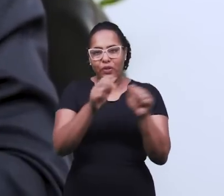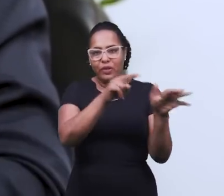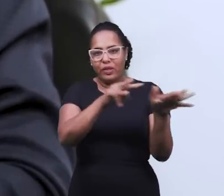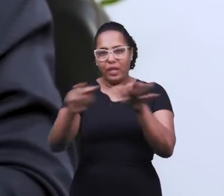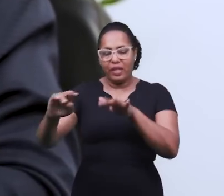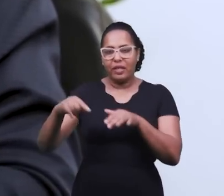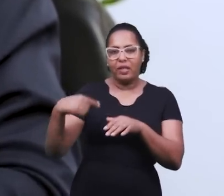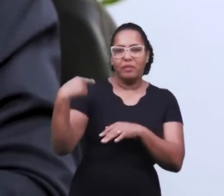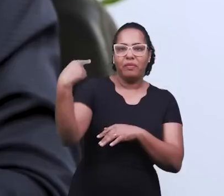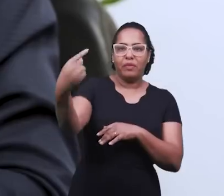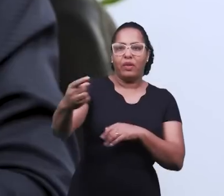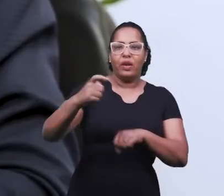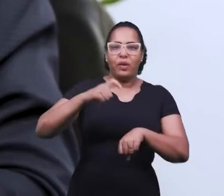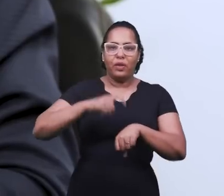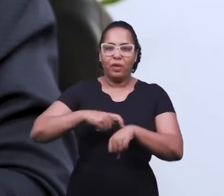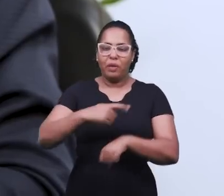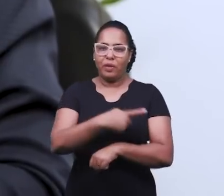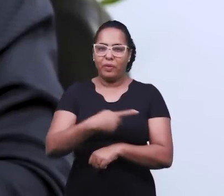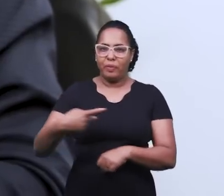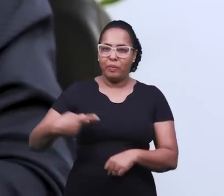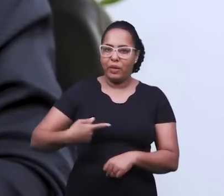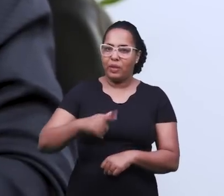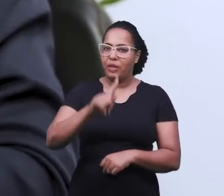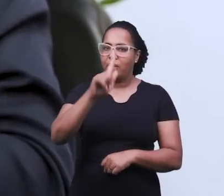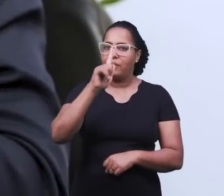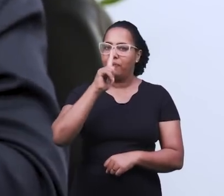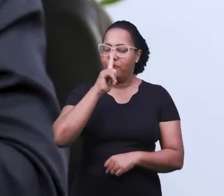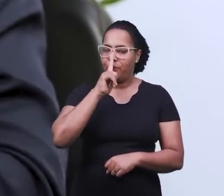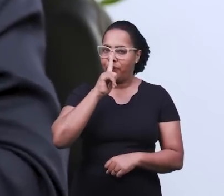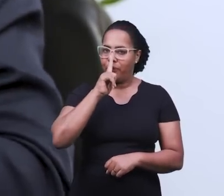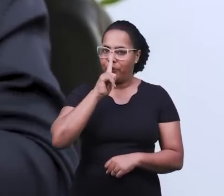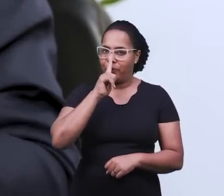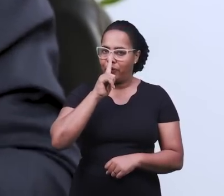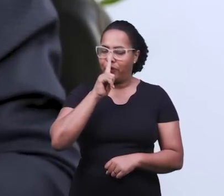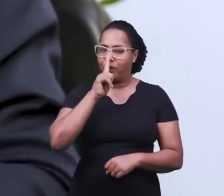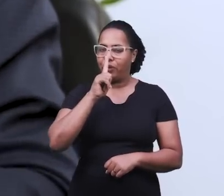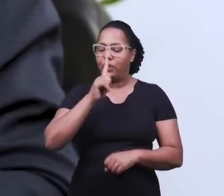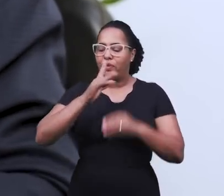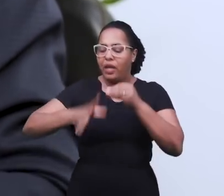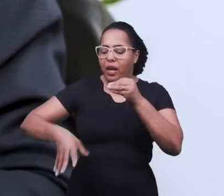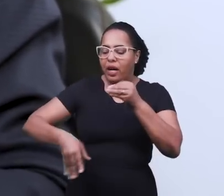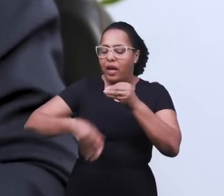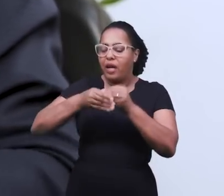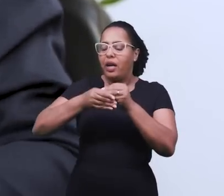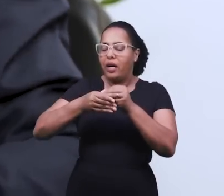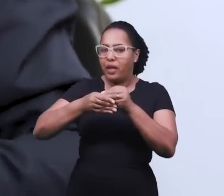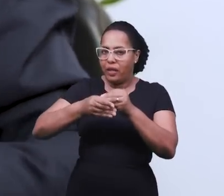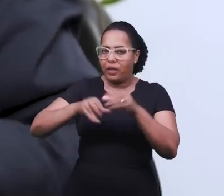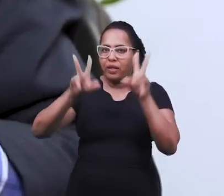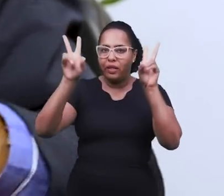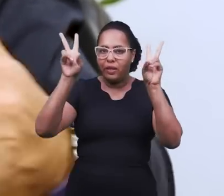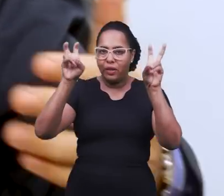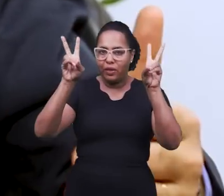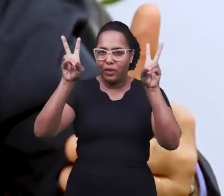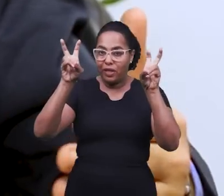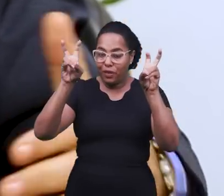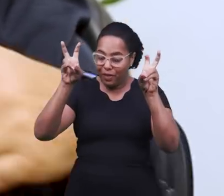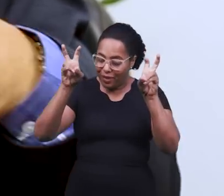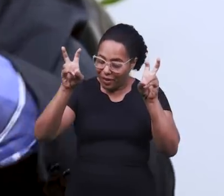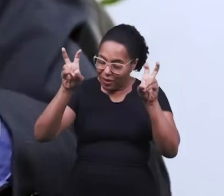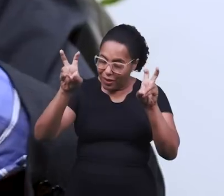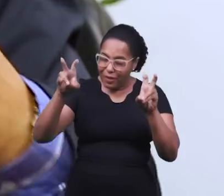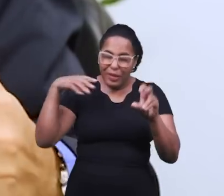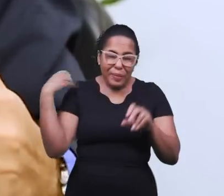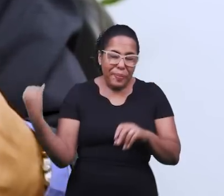disso quando ele disse assim, quando essas coisas começarem a acontecer, né? Levantai as vossas cabeças, olhai para o alto, né? Porque a vossa redenção